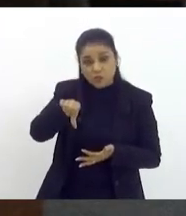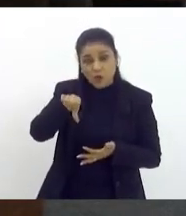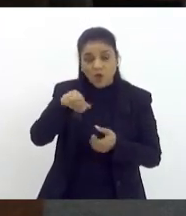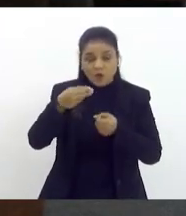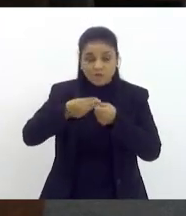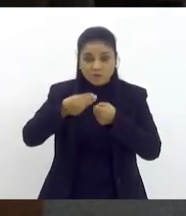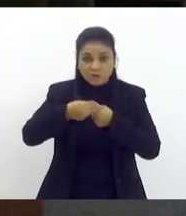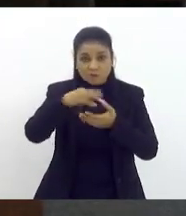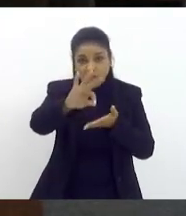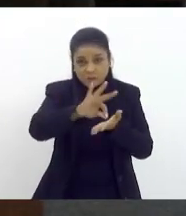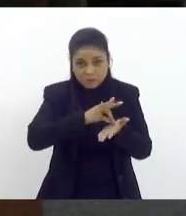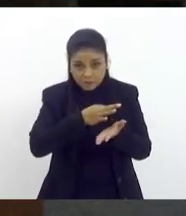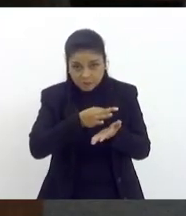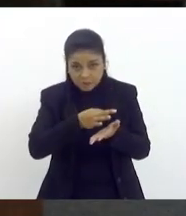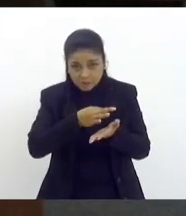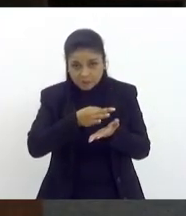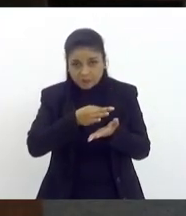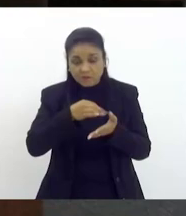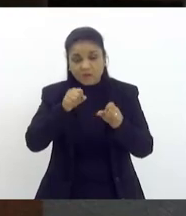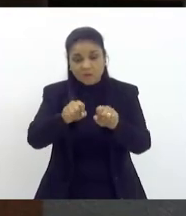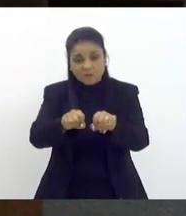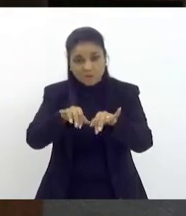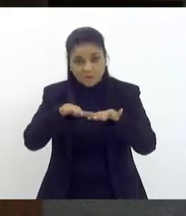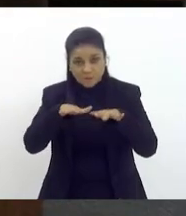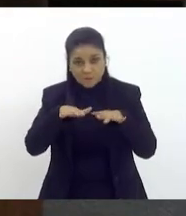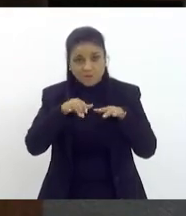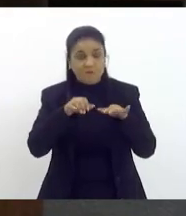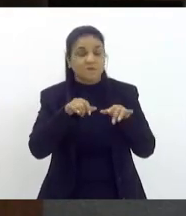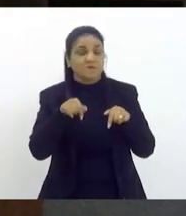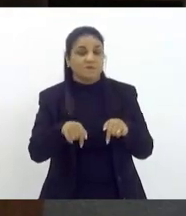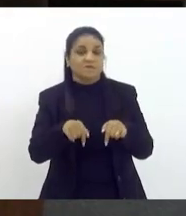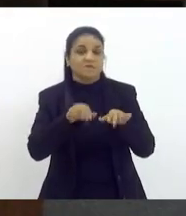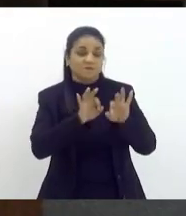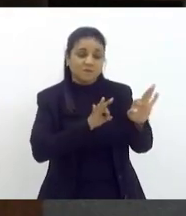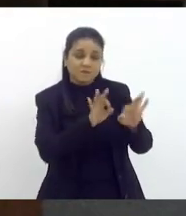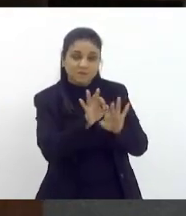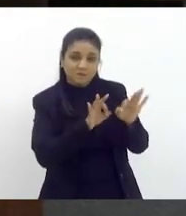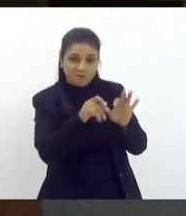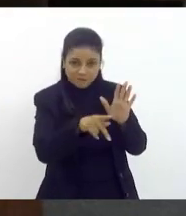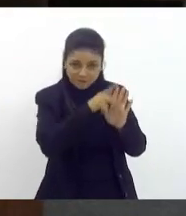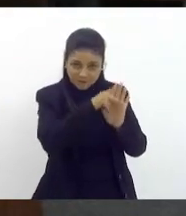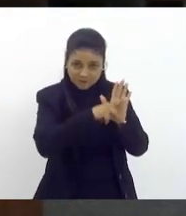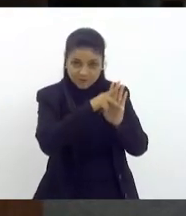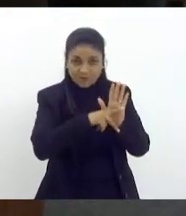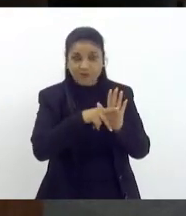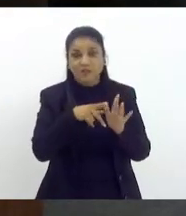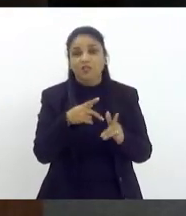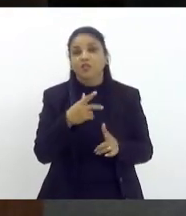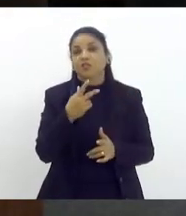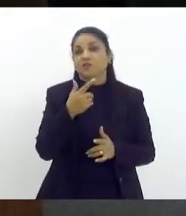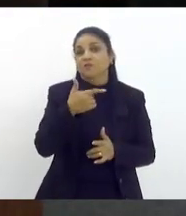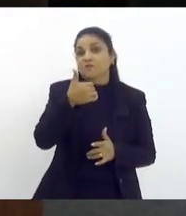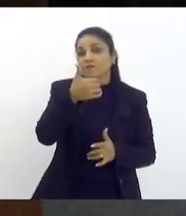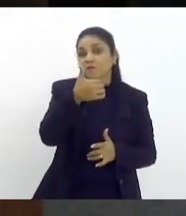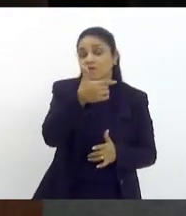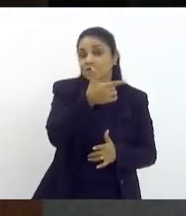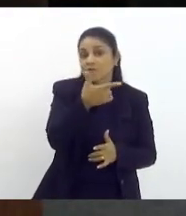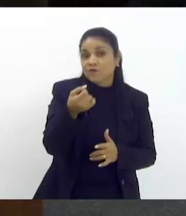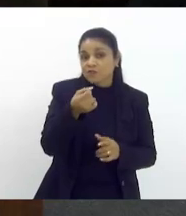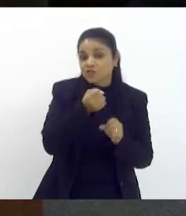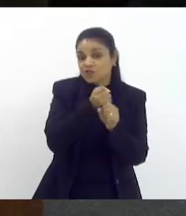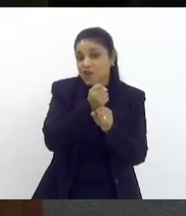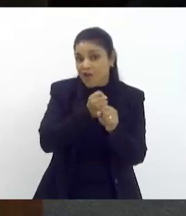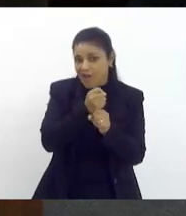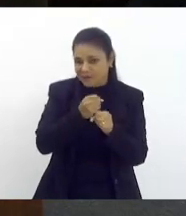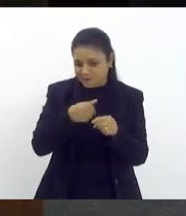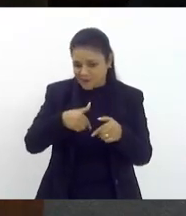nesse grande projeto que a casa Legislativa tem que nesse ano completa duas décadas eu quero aqui ressaltar os números do município senhor